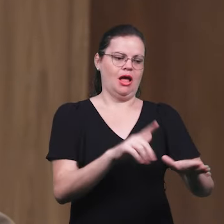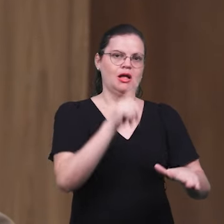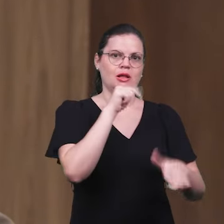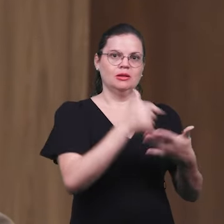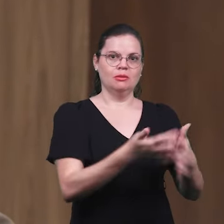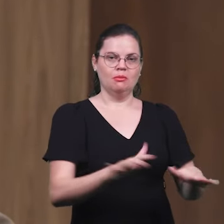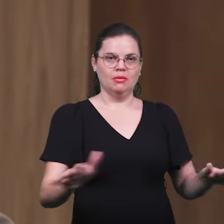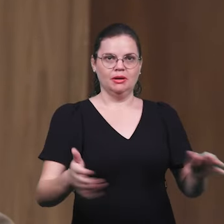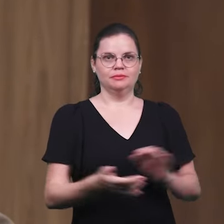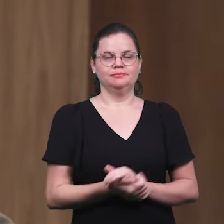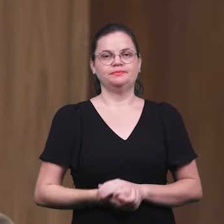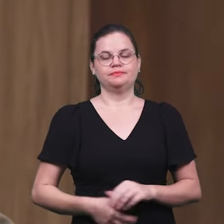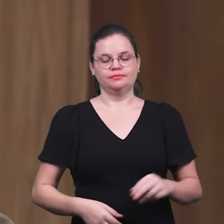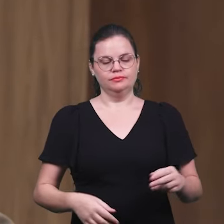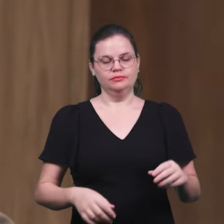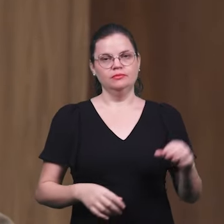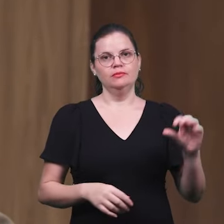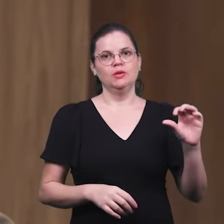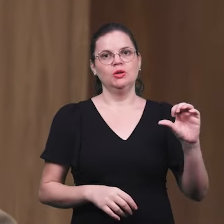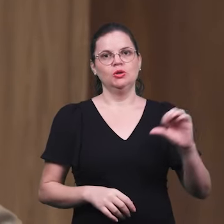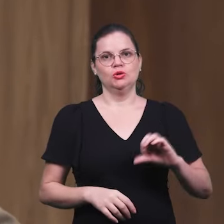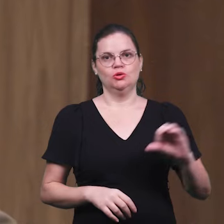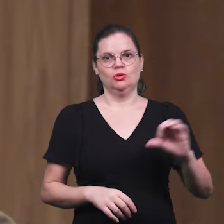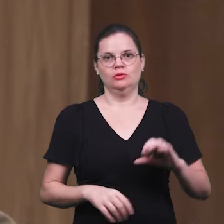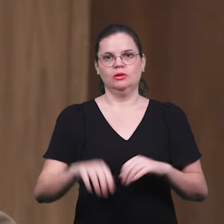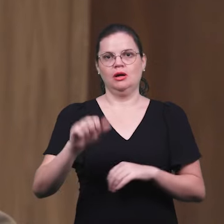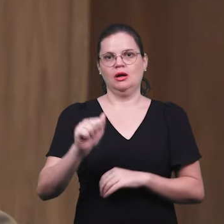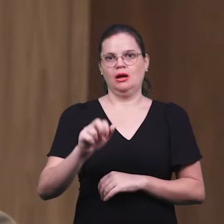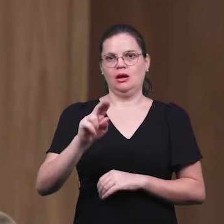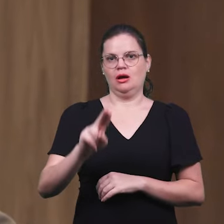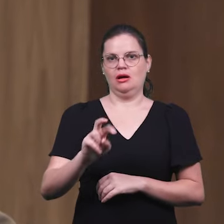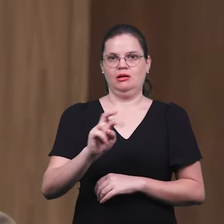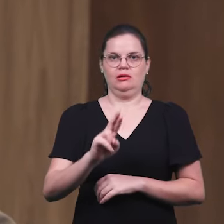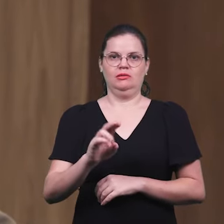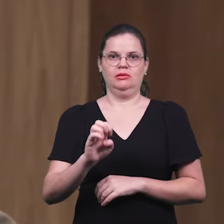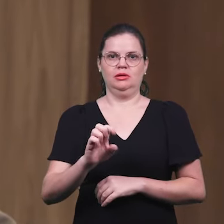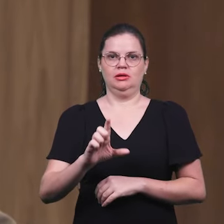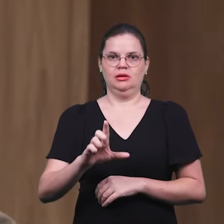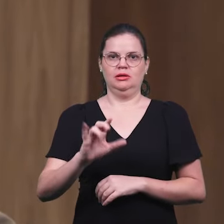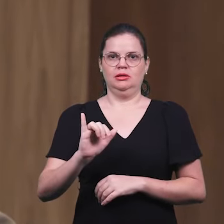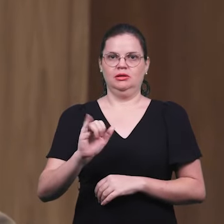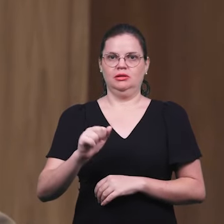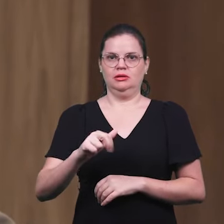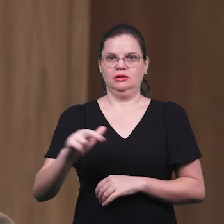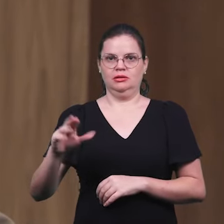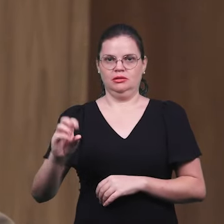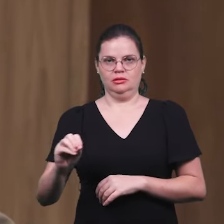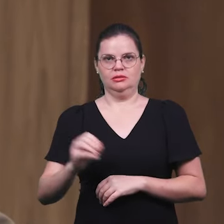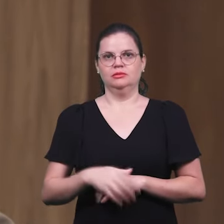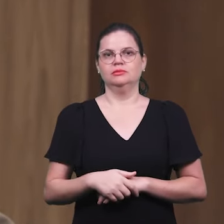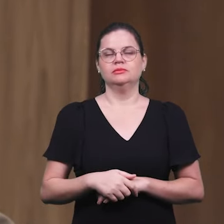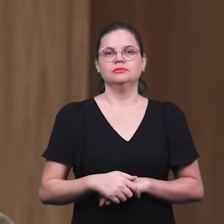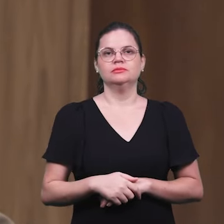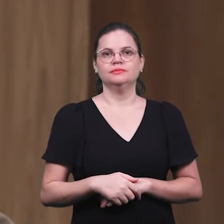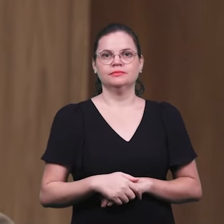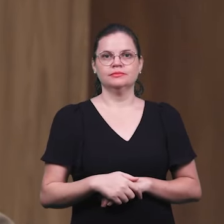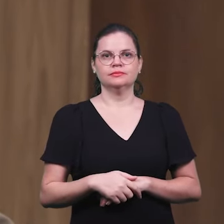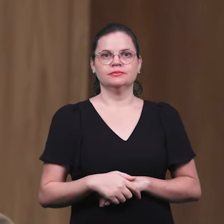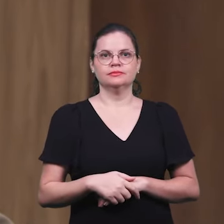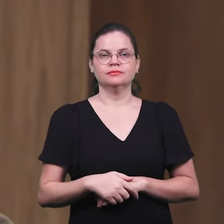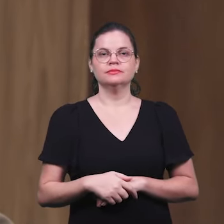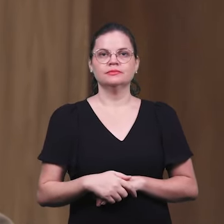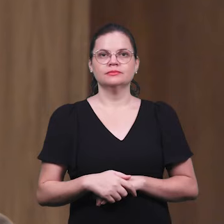que é o oitavo imperador. O nono, Aureliano, o bispo de Roma foi decapitado com ele,